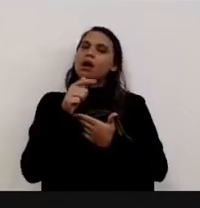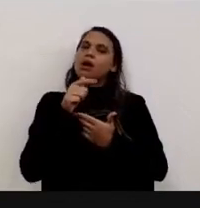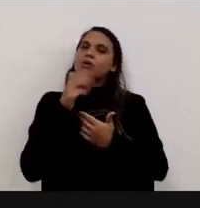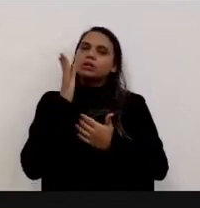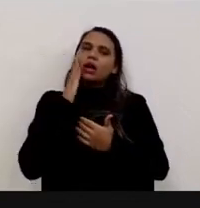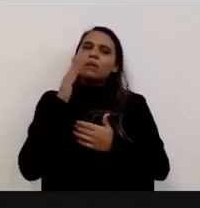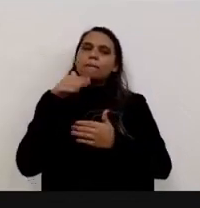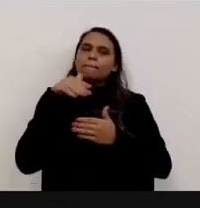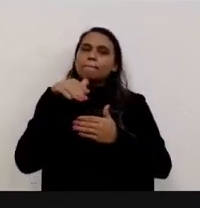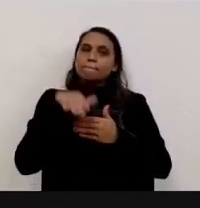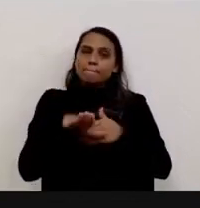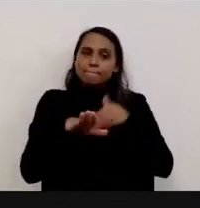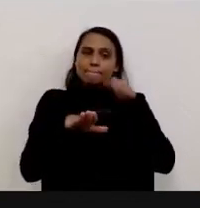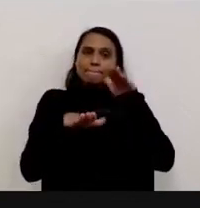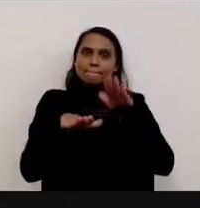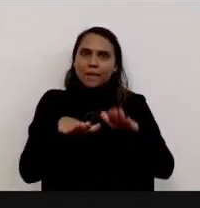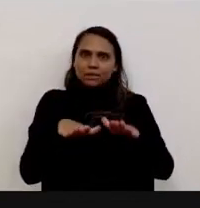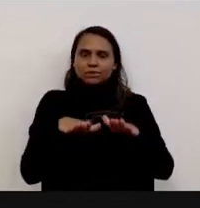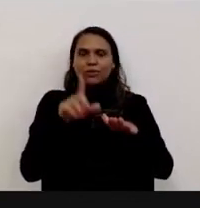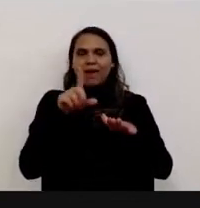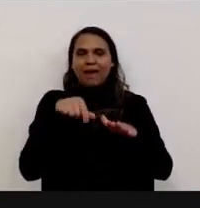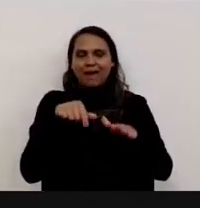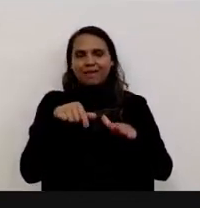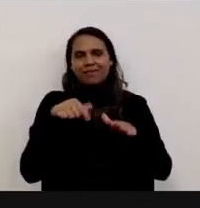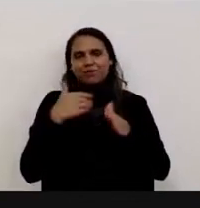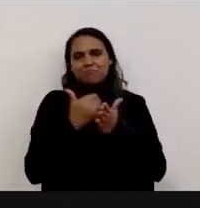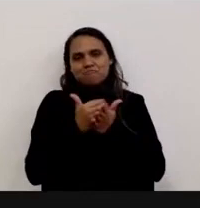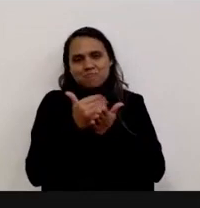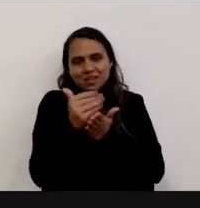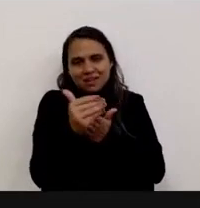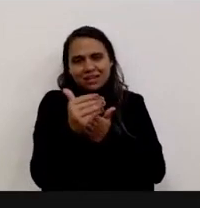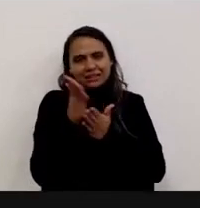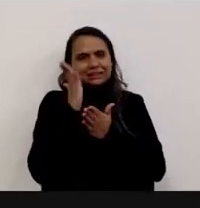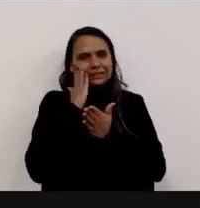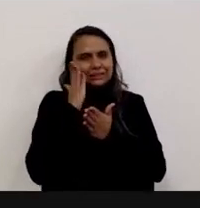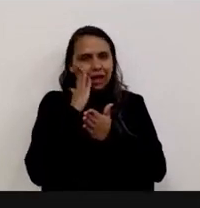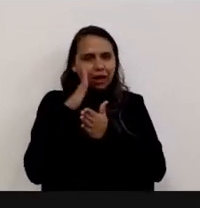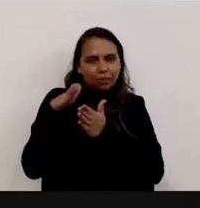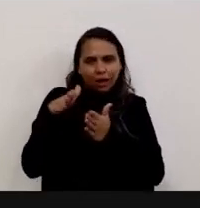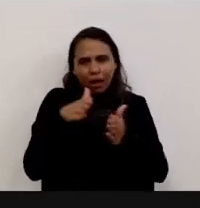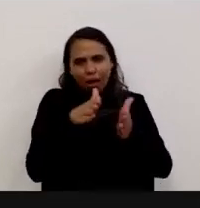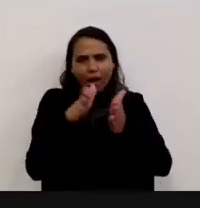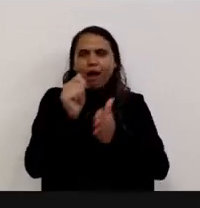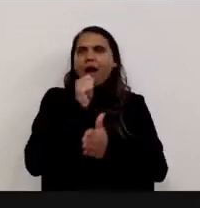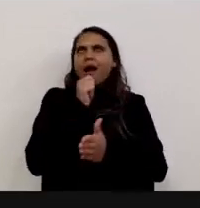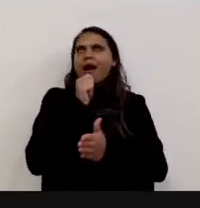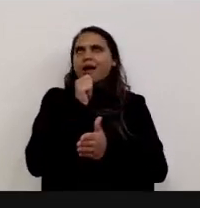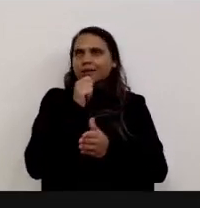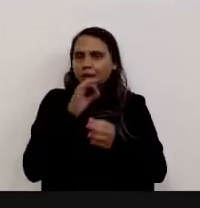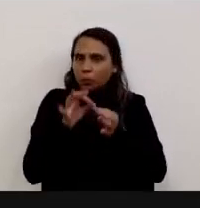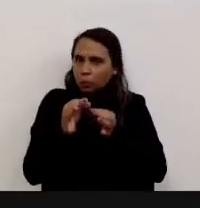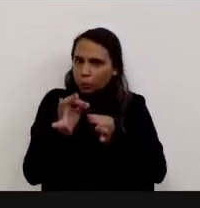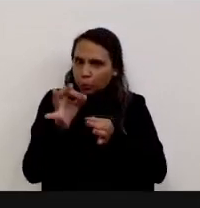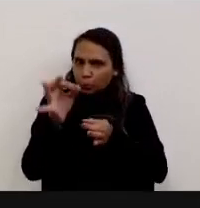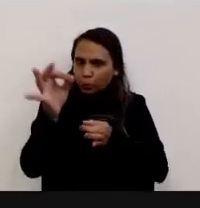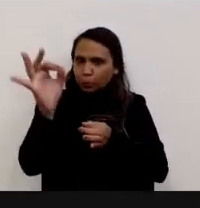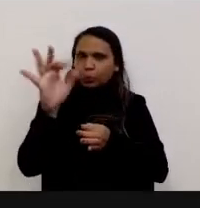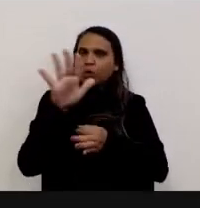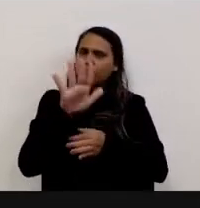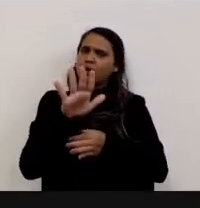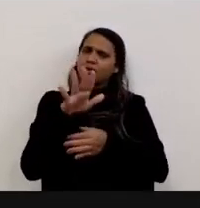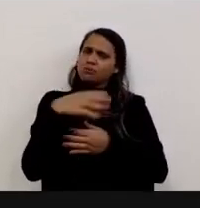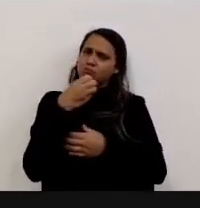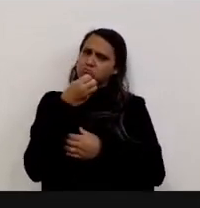passo. A gente começou agora, né, essa caminhada. A gente sabe que é uma caminhada que vai ser um pouquinho mais longa, mas foi muito bem recebida, viu? Todo